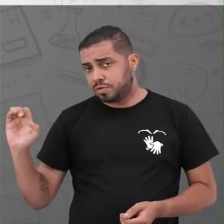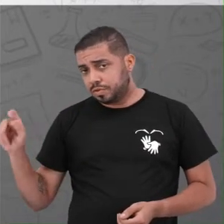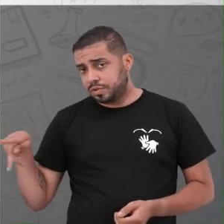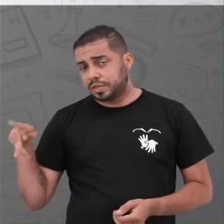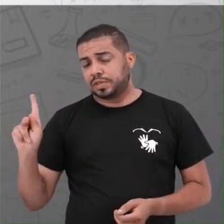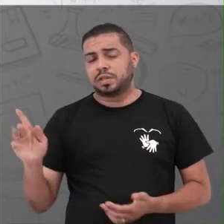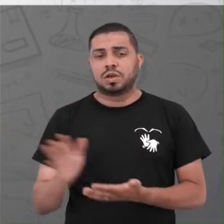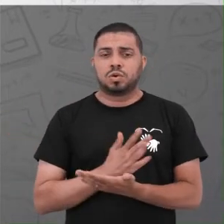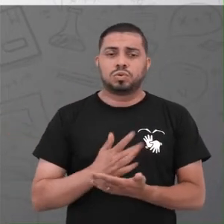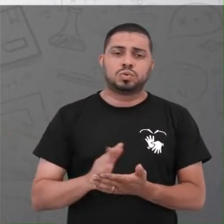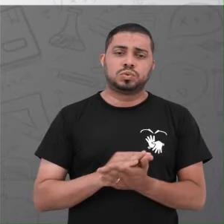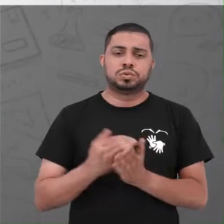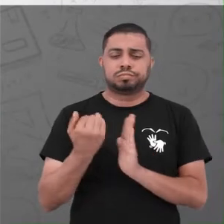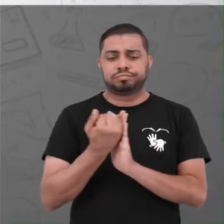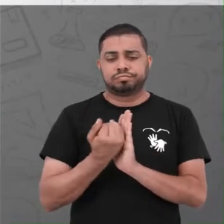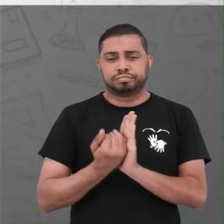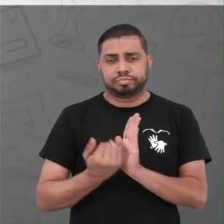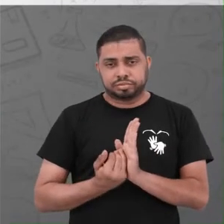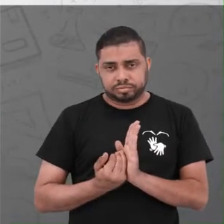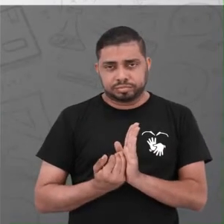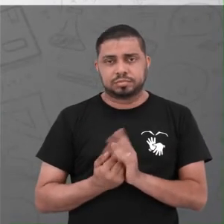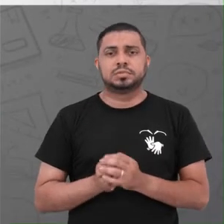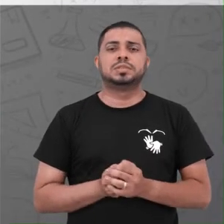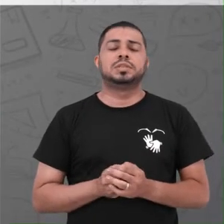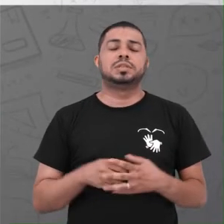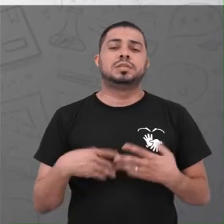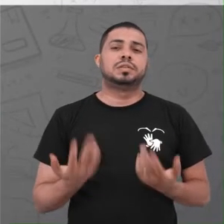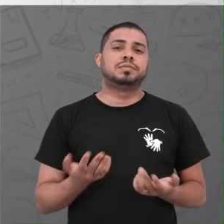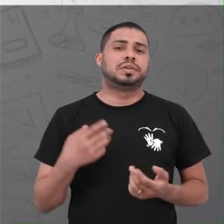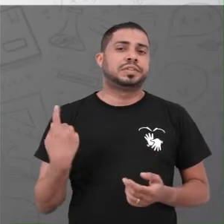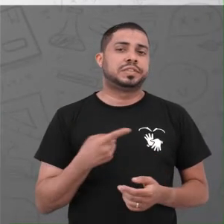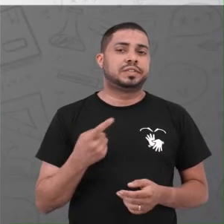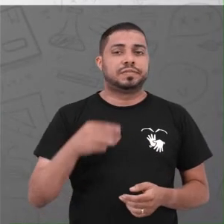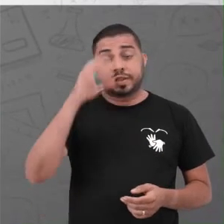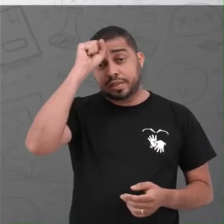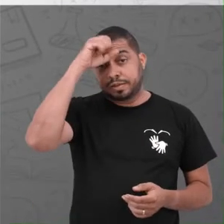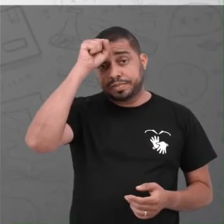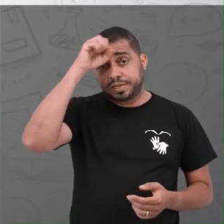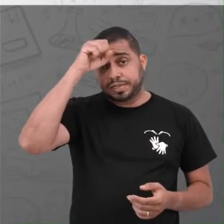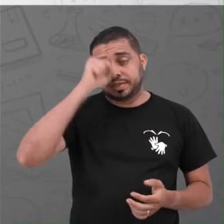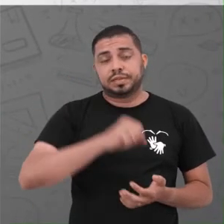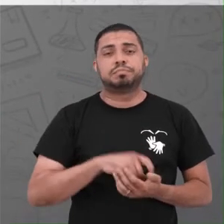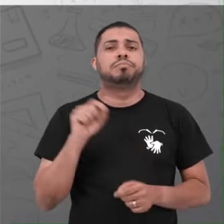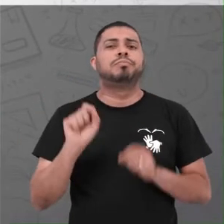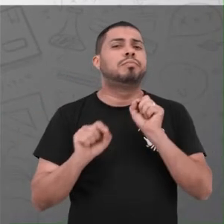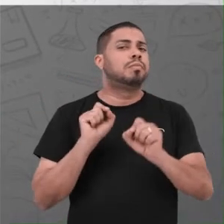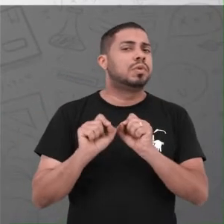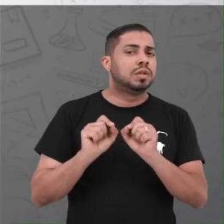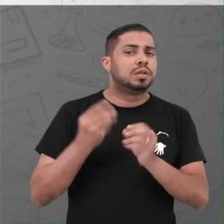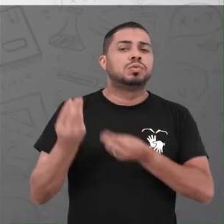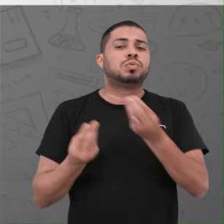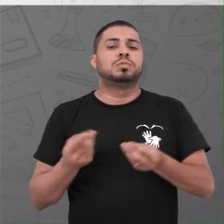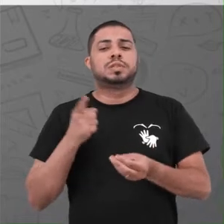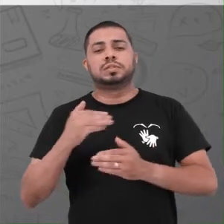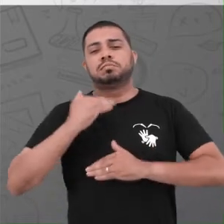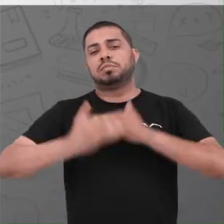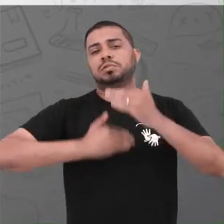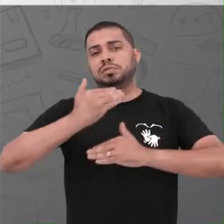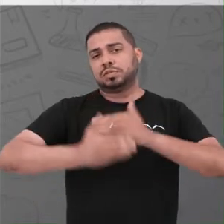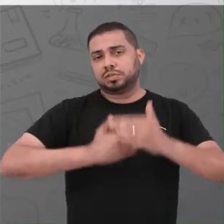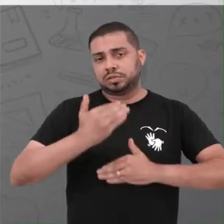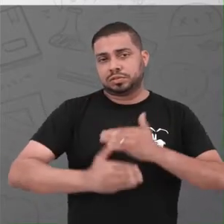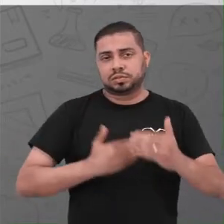tópicos relacionados à cotagem. Então, aqui a gente vai aprender mais ou menos como se daria esse processo através